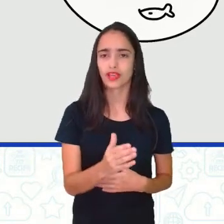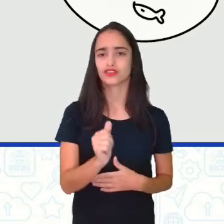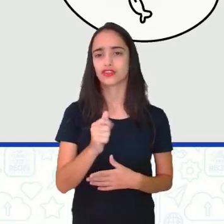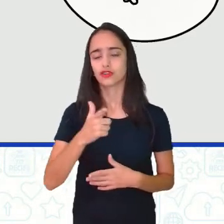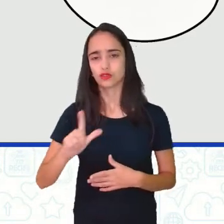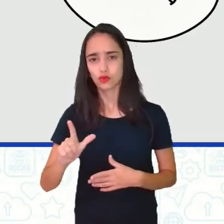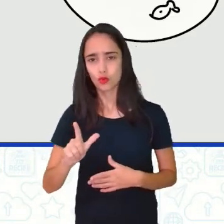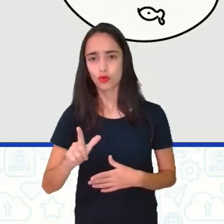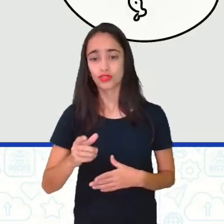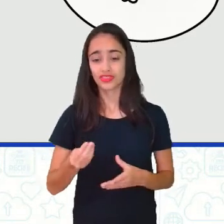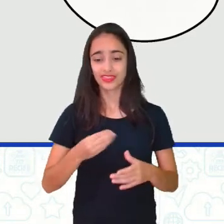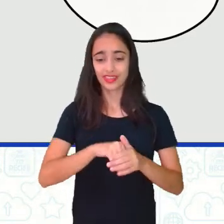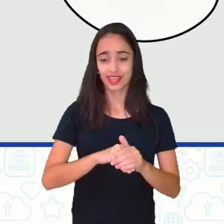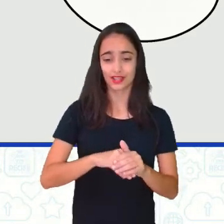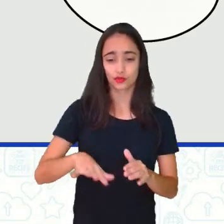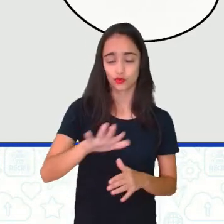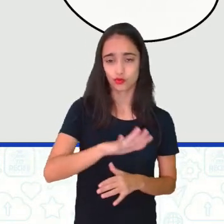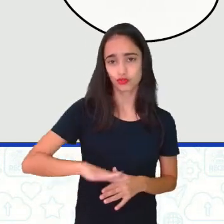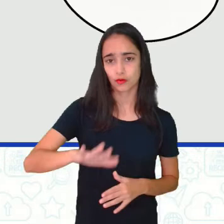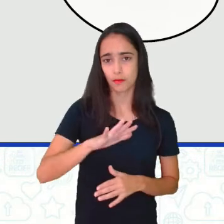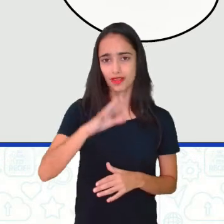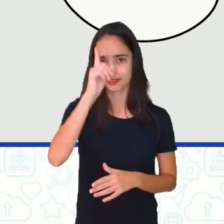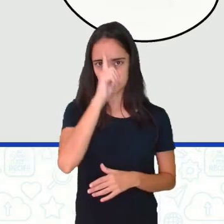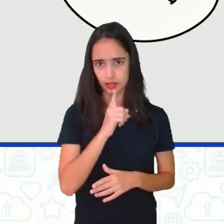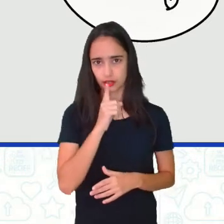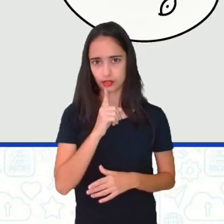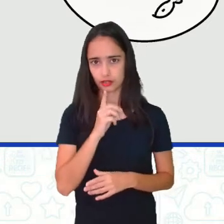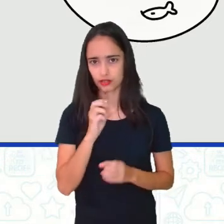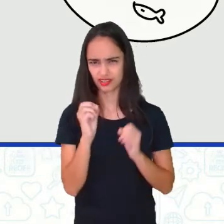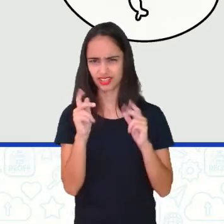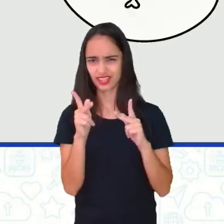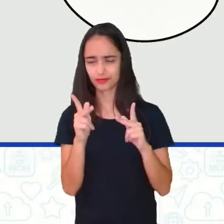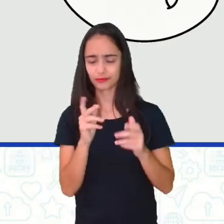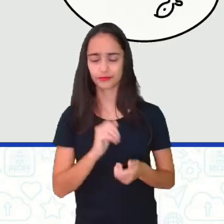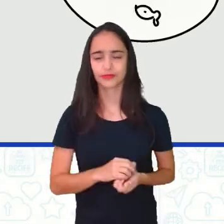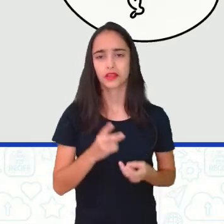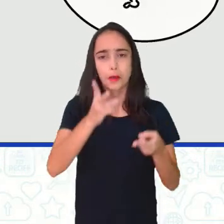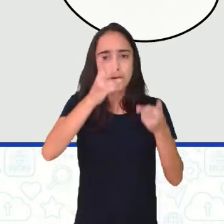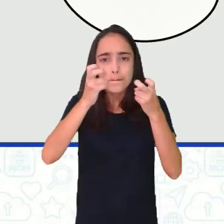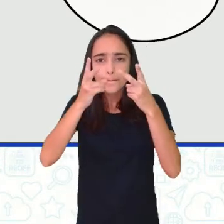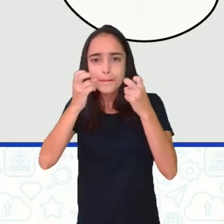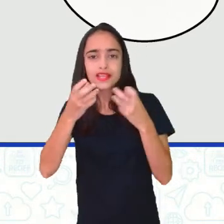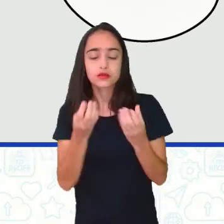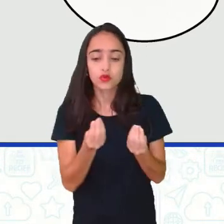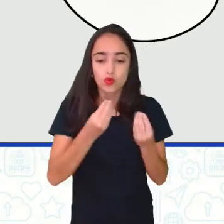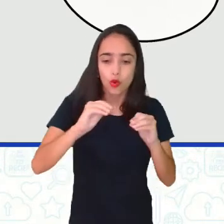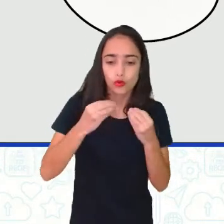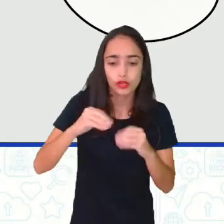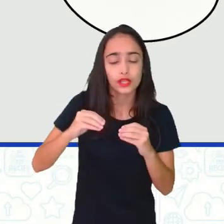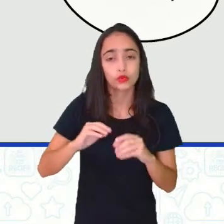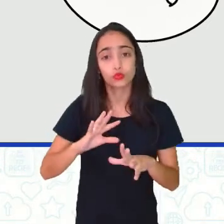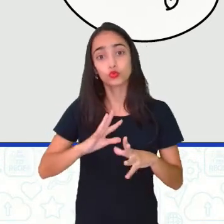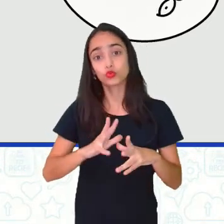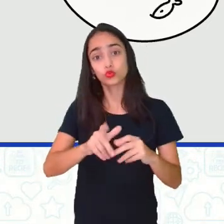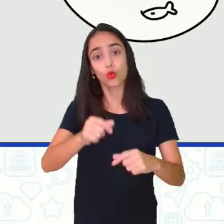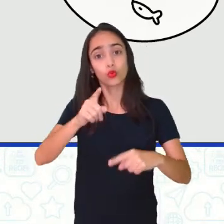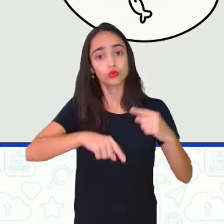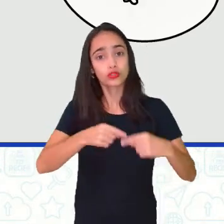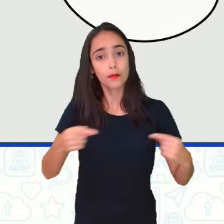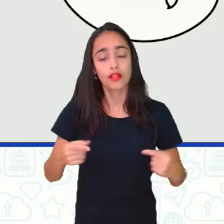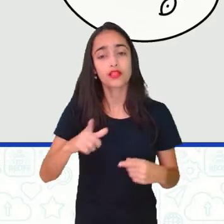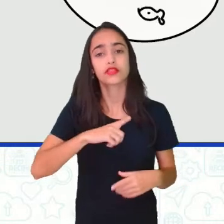azuis. Percebam que eu coloquei todos os elementos. Tem 8 amarelinhos,